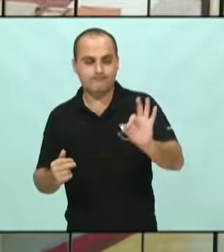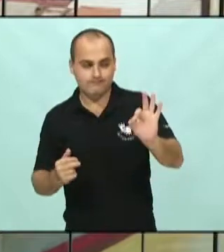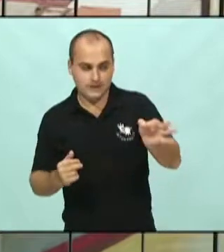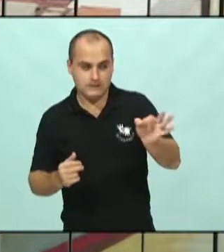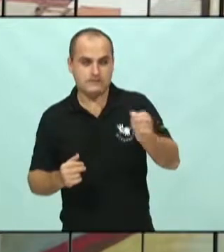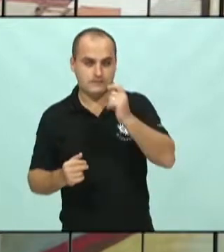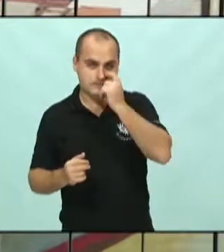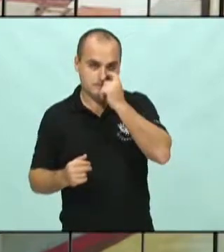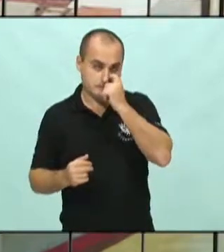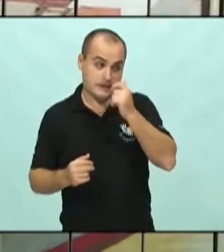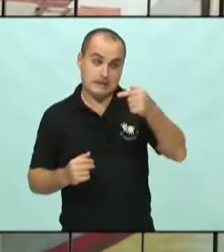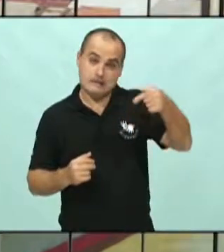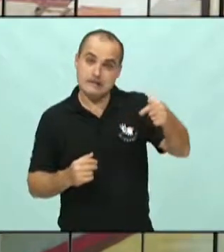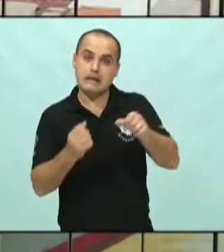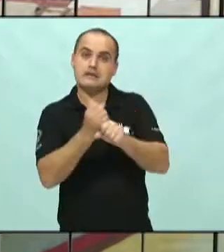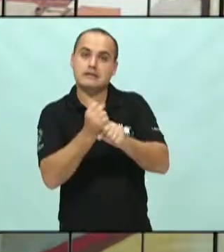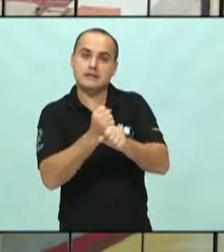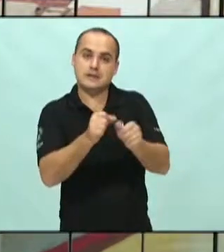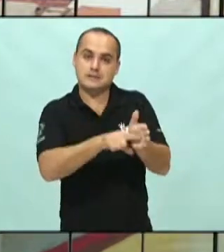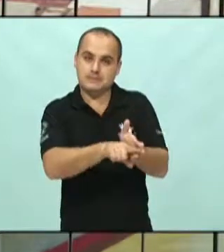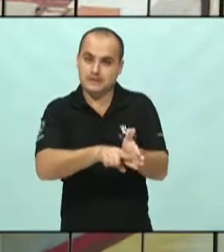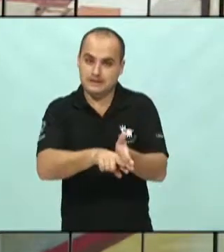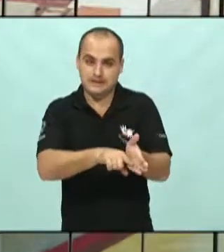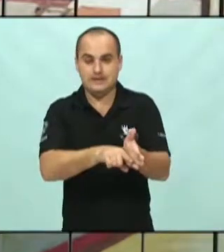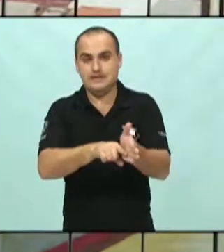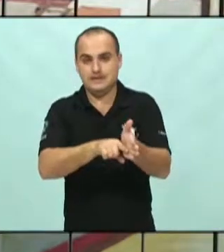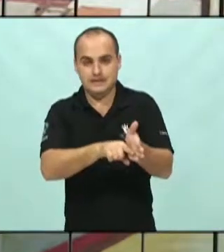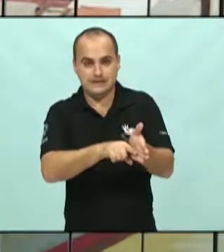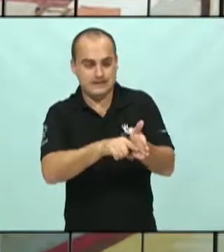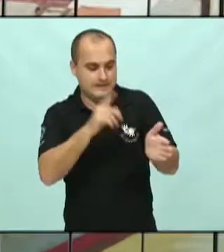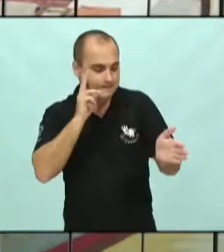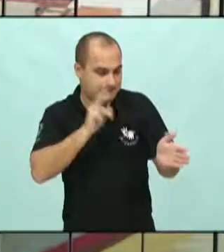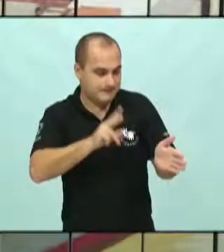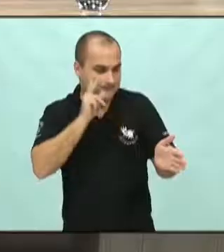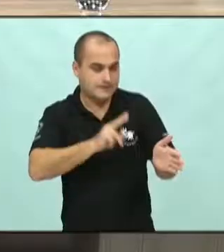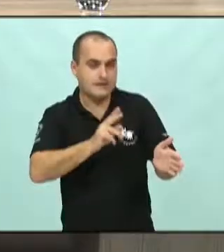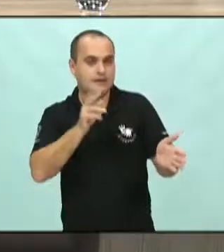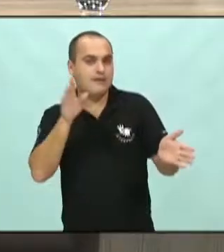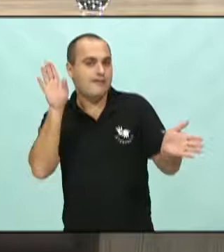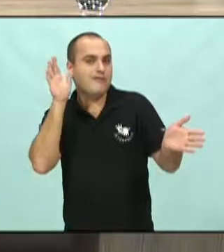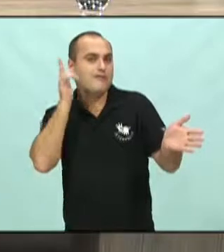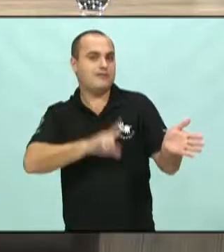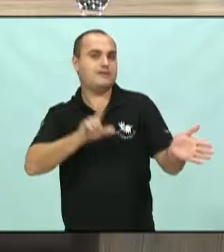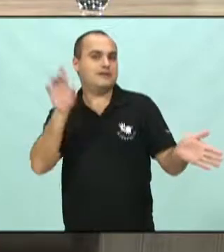que foram 7 anos aí de pesquisa, né? Para a gente chegar a esse resultado.